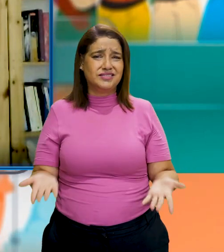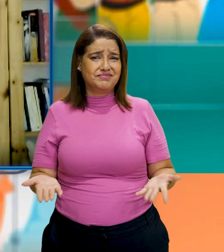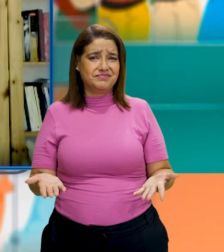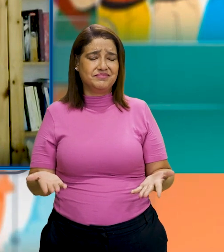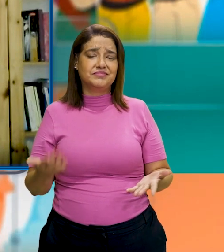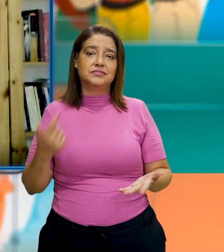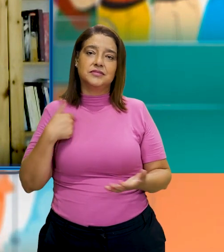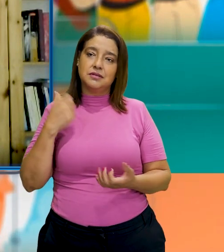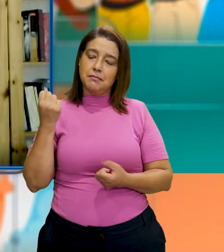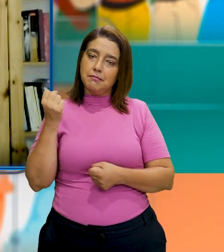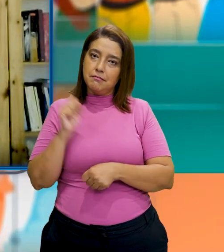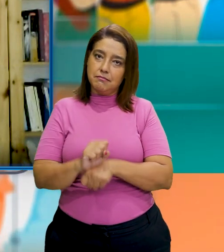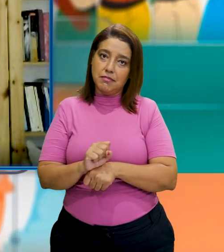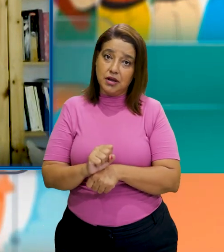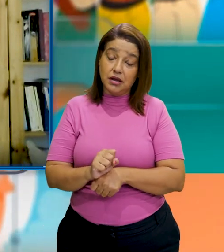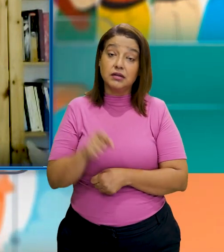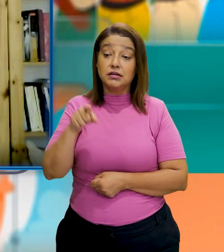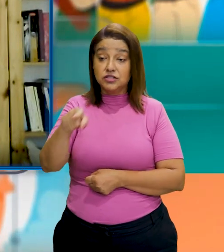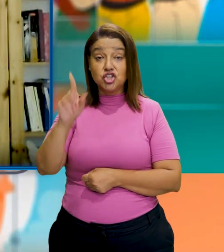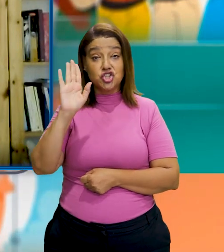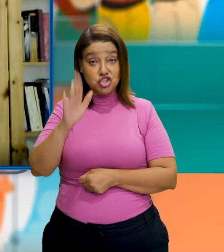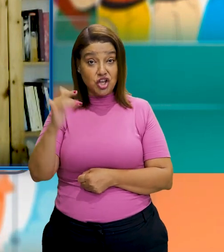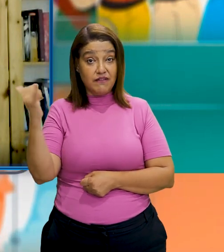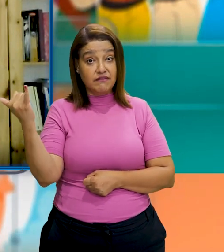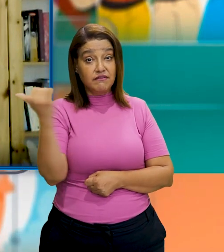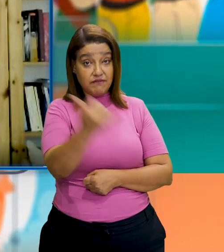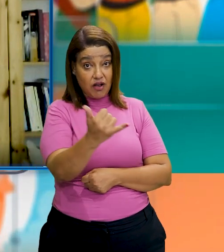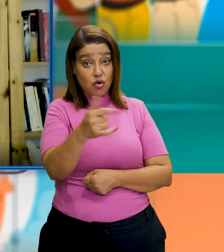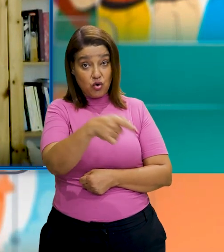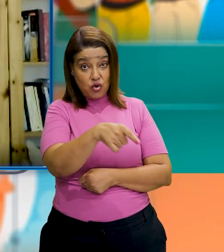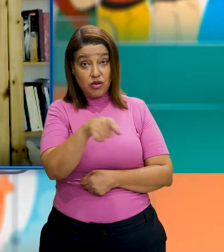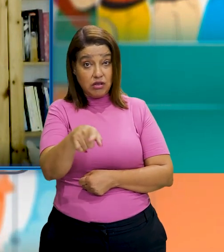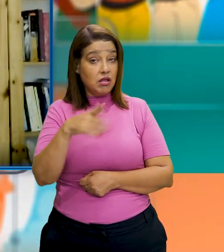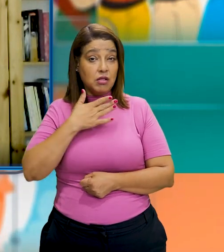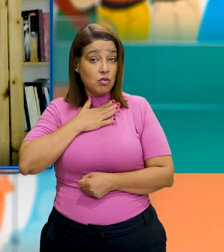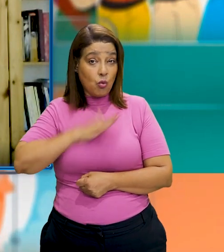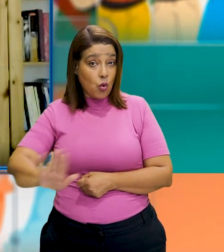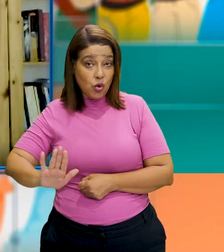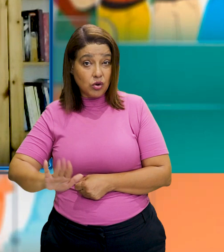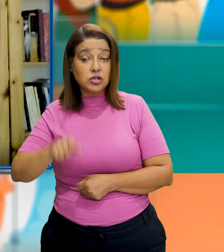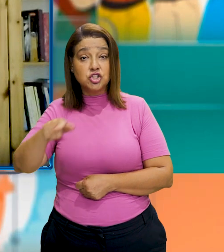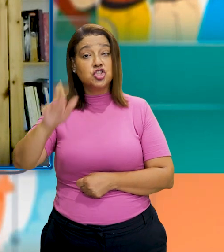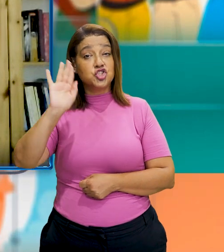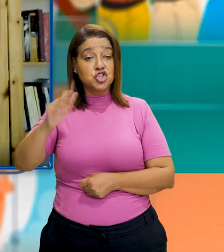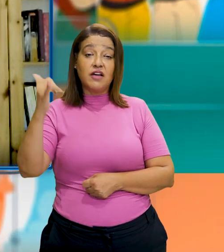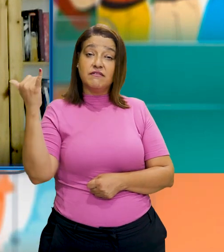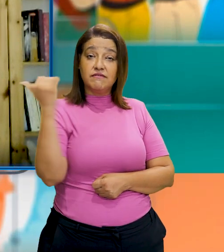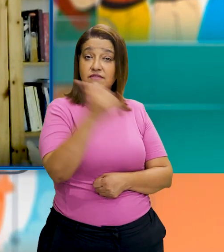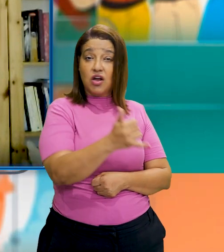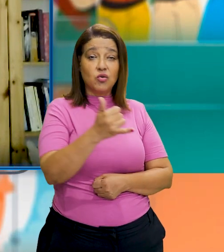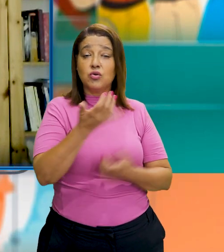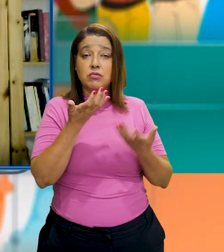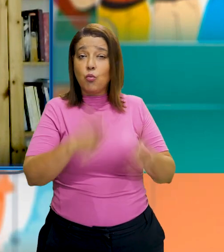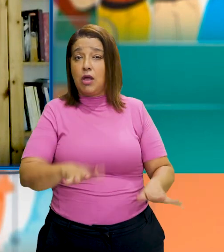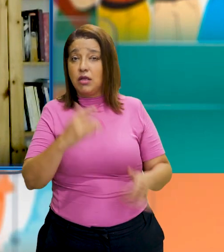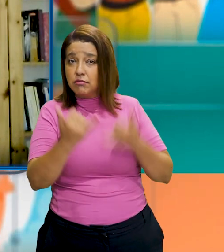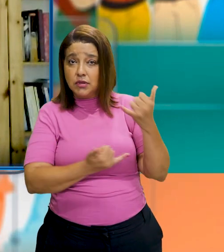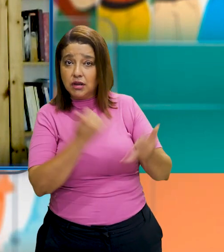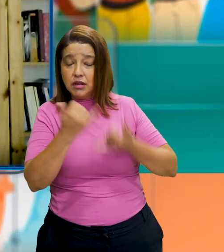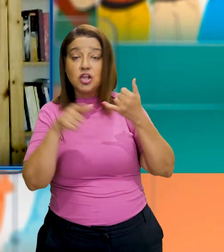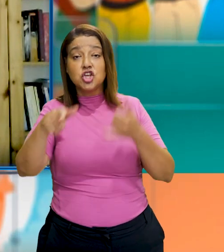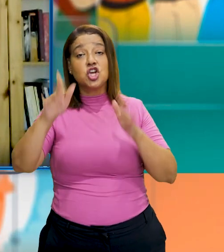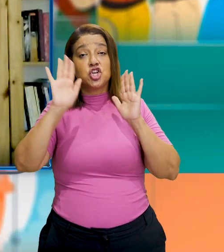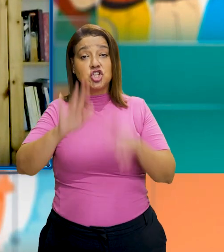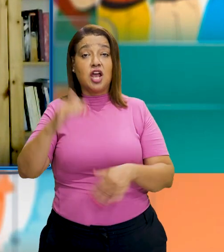por conta disso. Eu paro tudo, falo, você já falou para ele que isso está te incomodando? Você já falou que você não gostou dessa